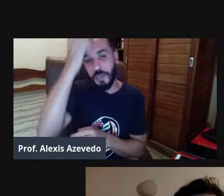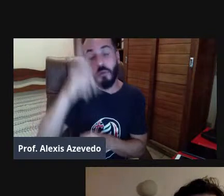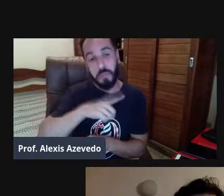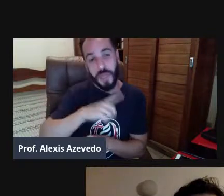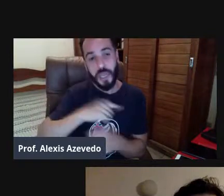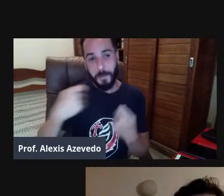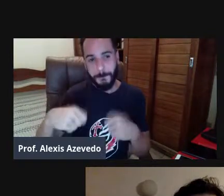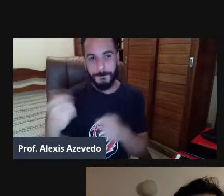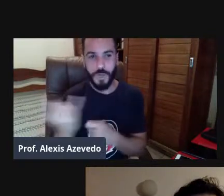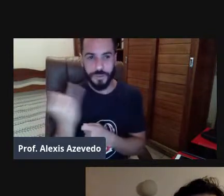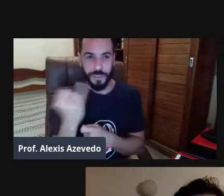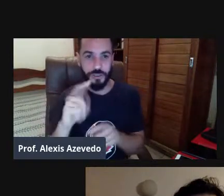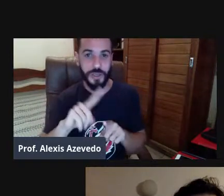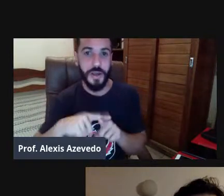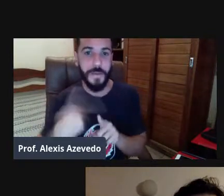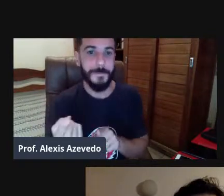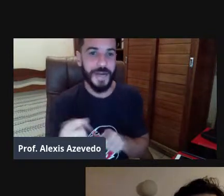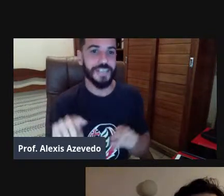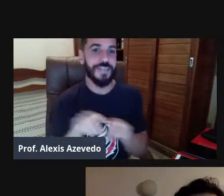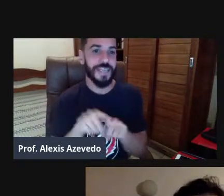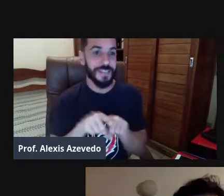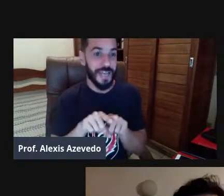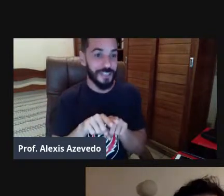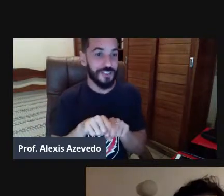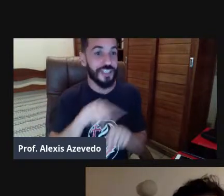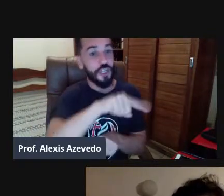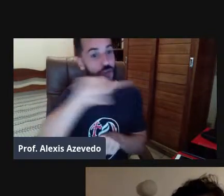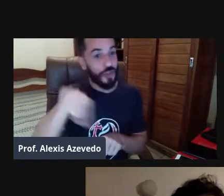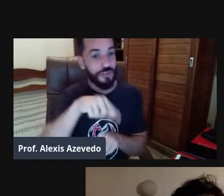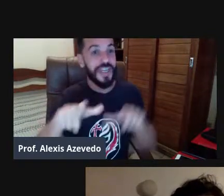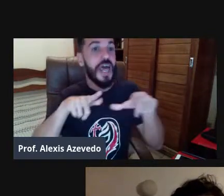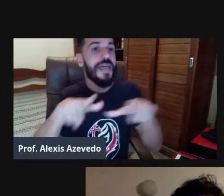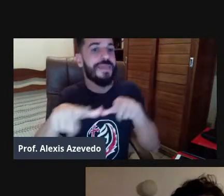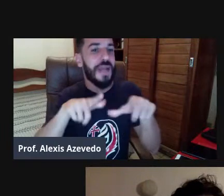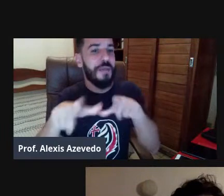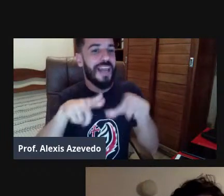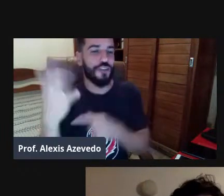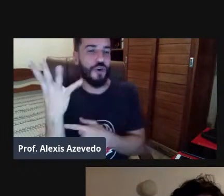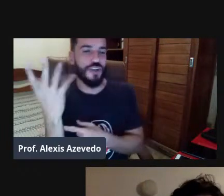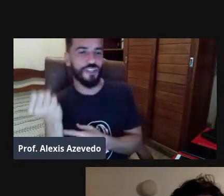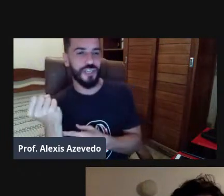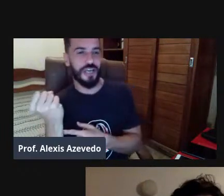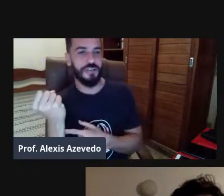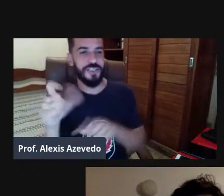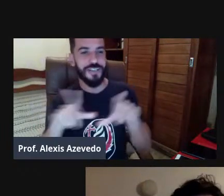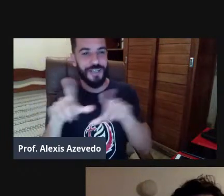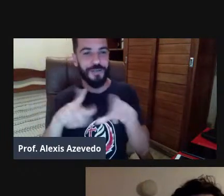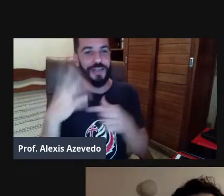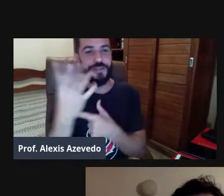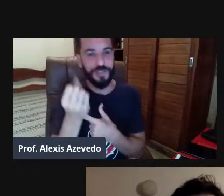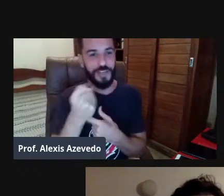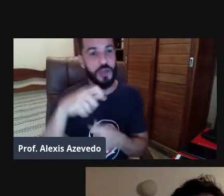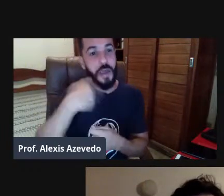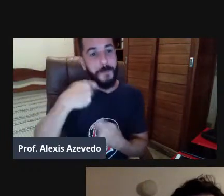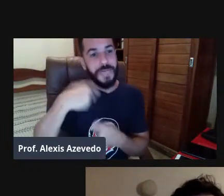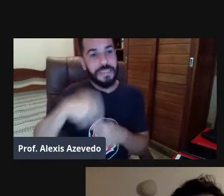nós estamos mais para trabalhadores da arte, né? A gente é muito mais a transpiração, né?